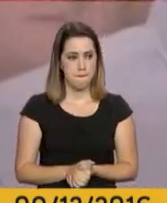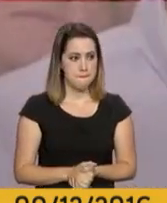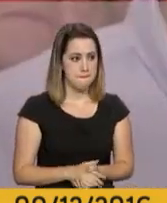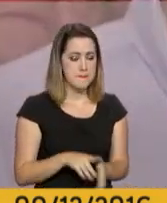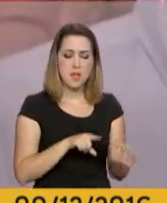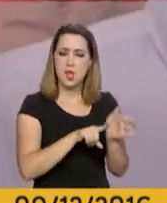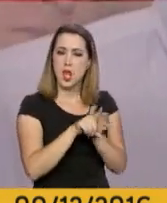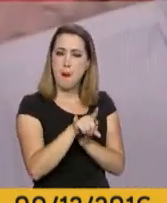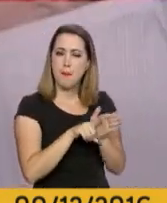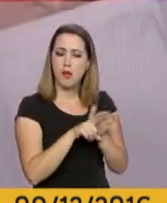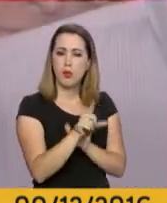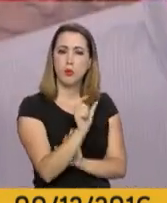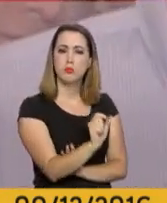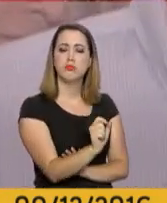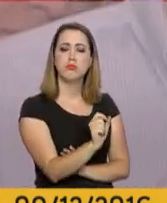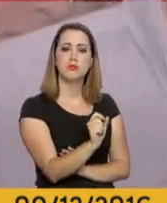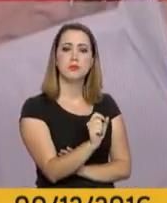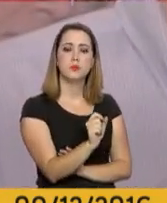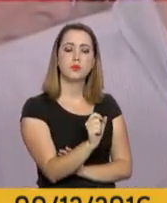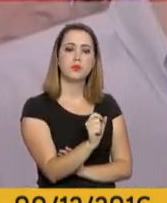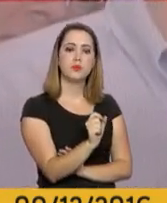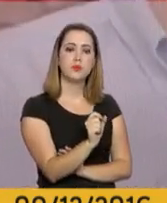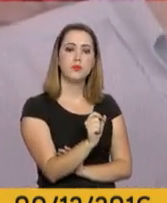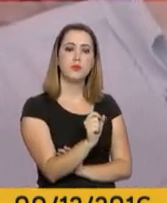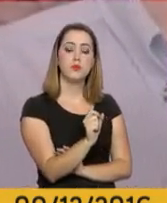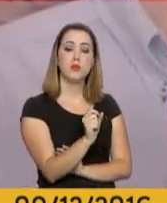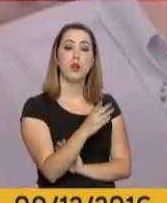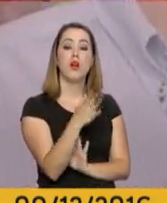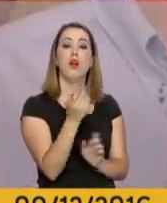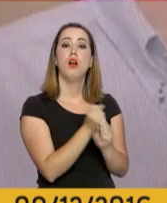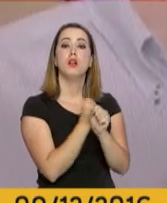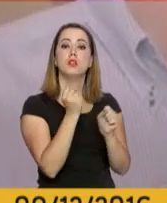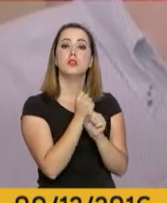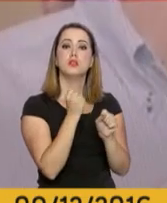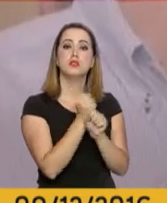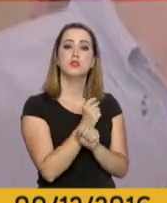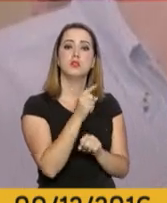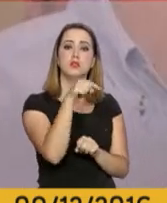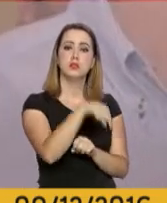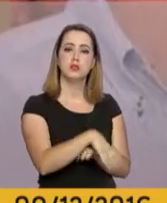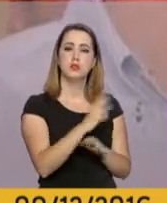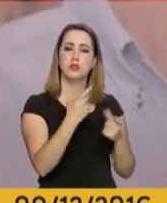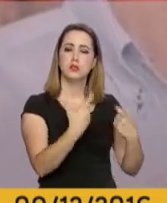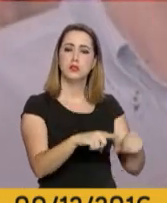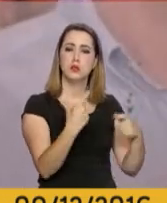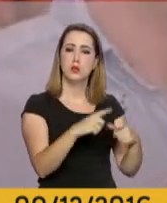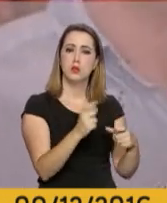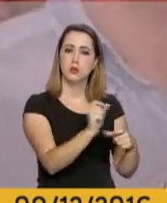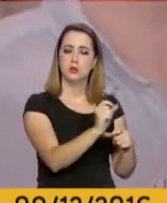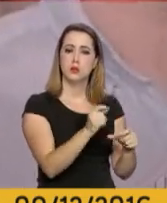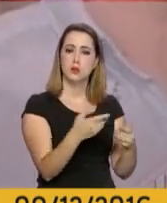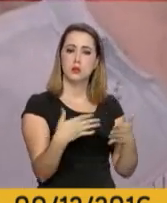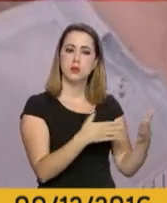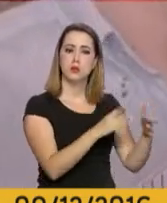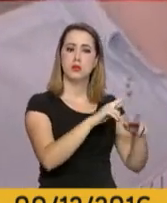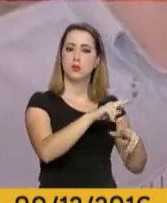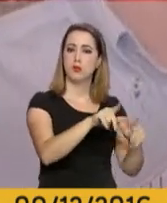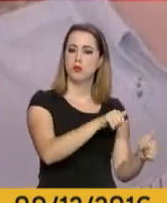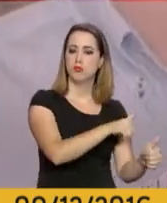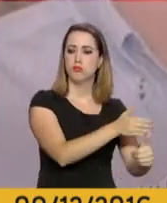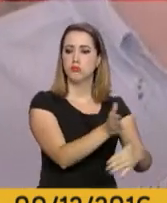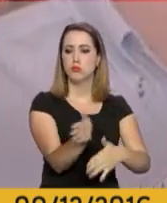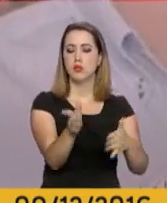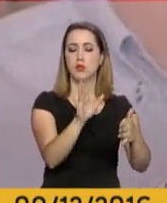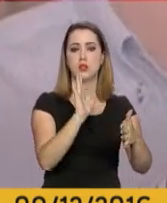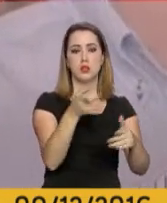municípios a sa que mais de 90% das obras já aqui concretizadas da transposição mas